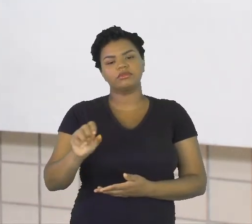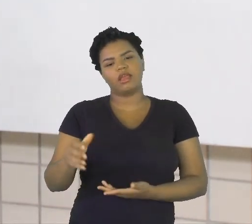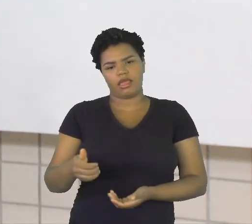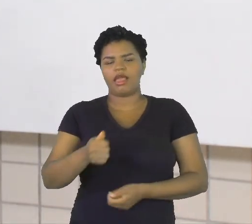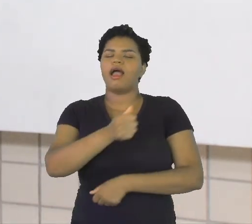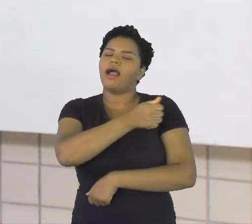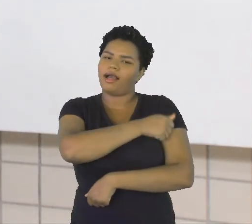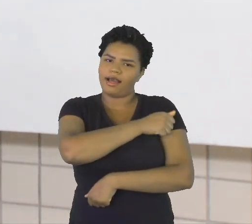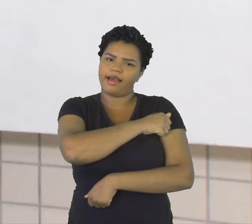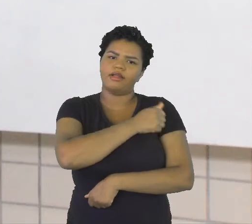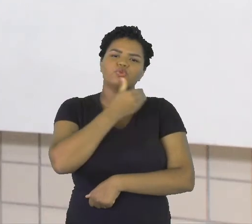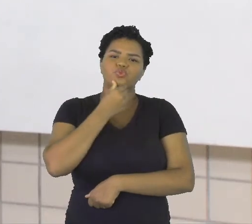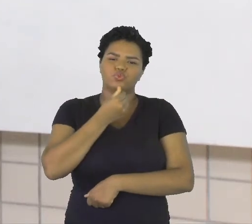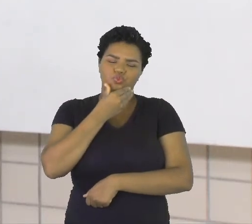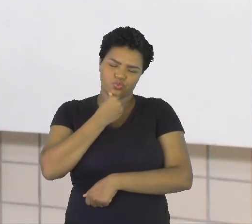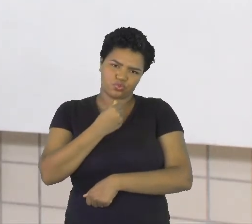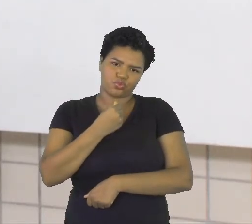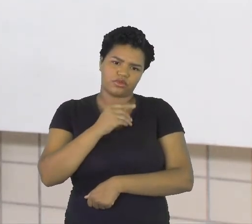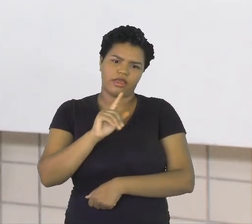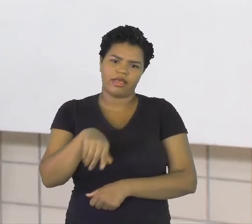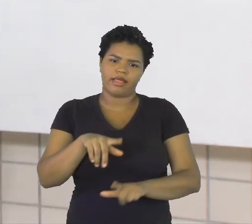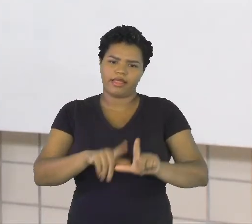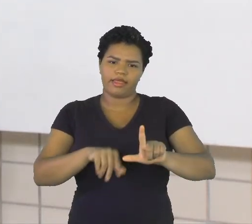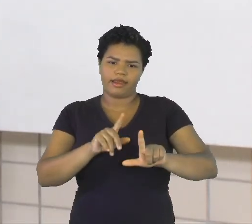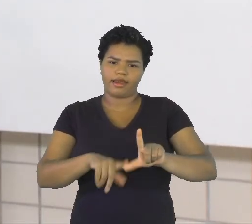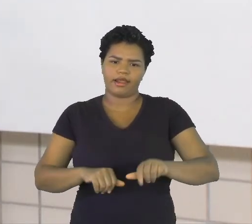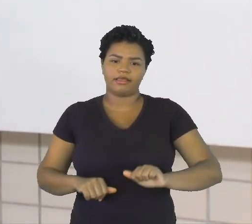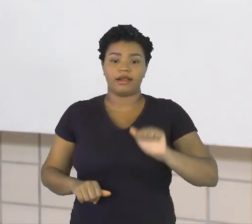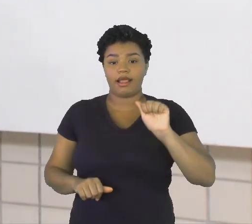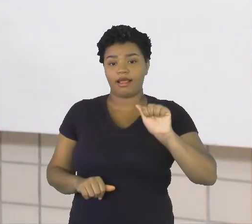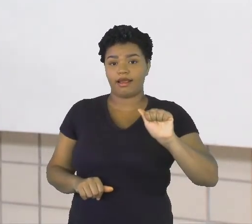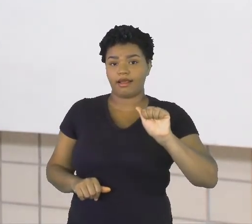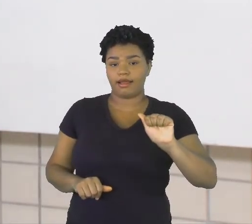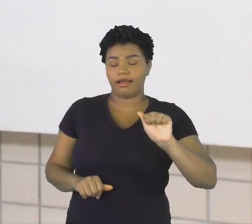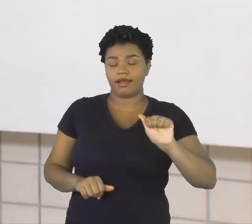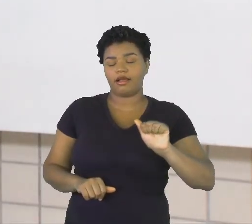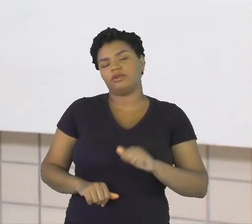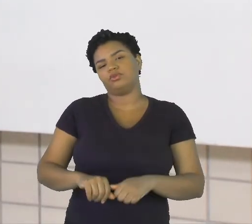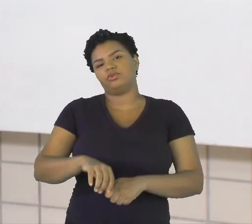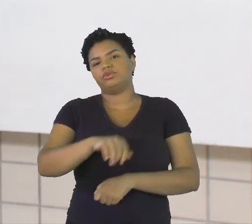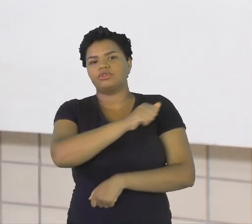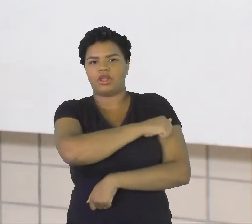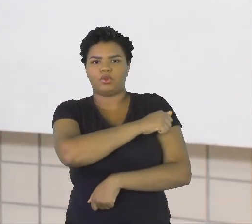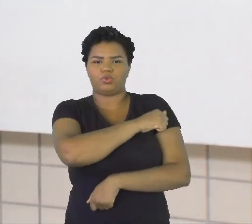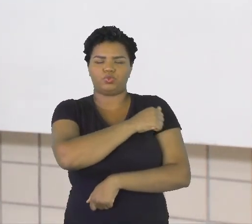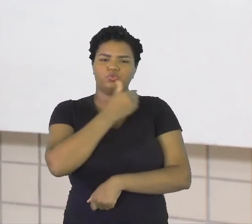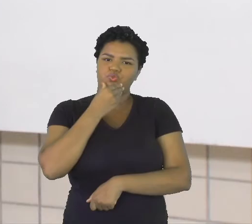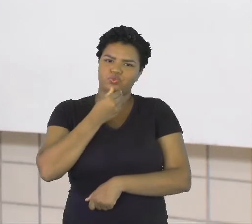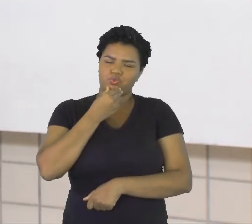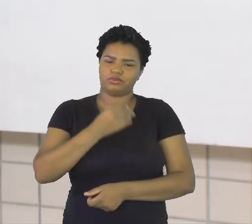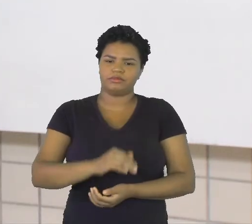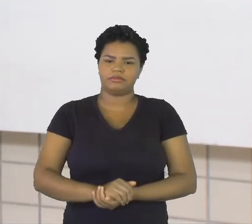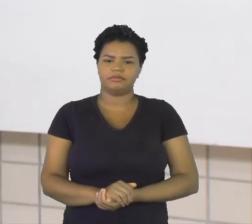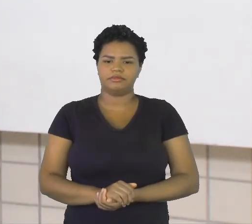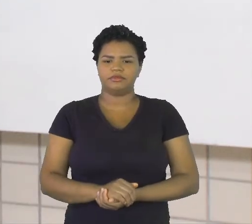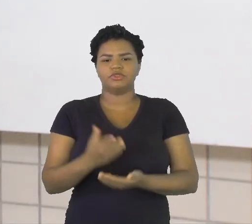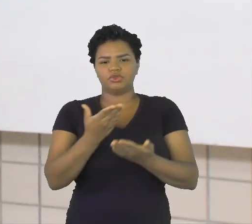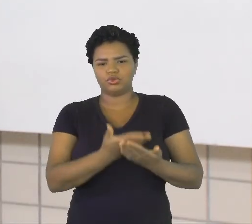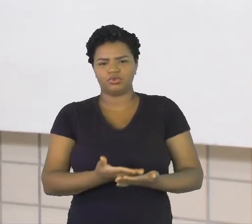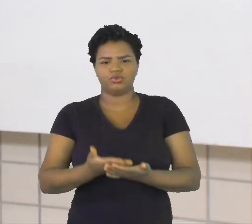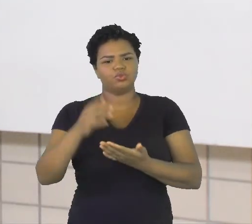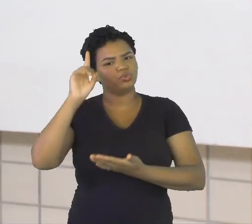alunos. Muito bem, alternativa de letra A. Os alunos estudam todos